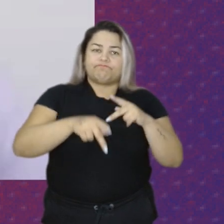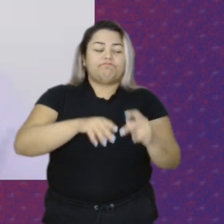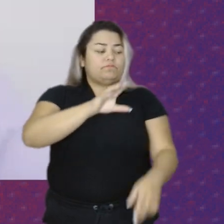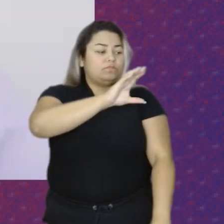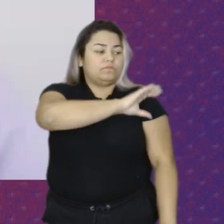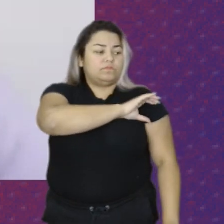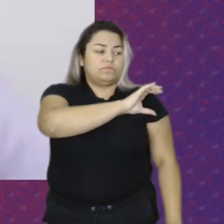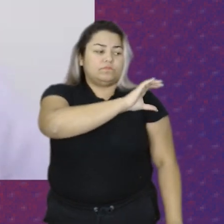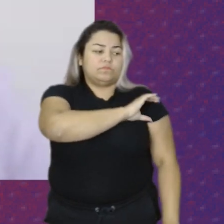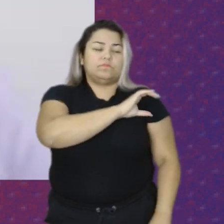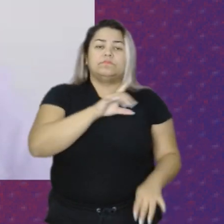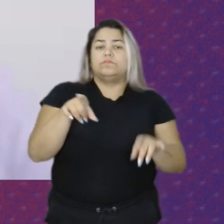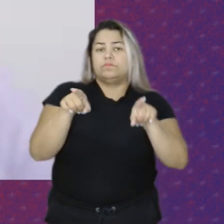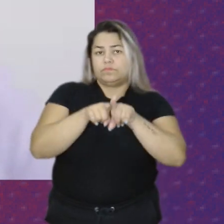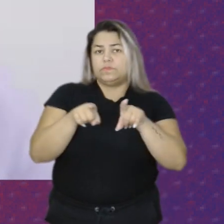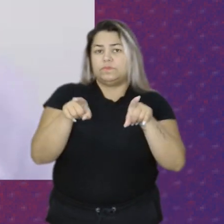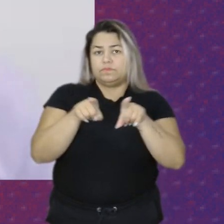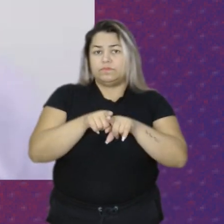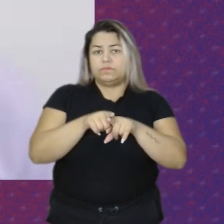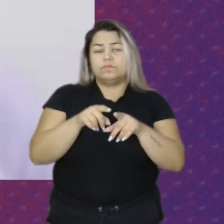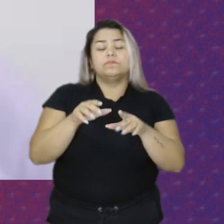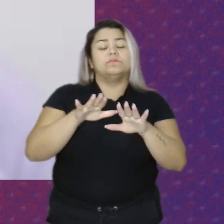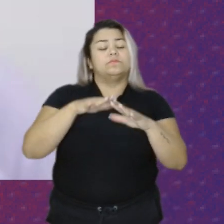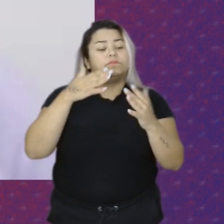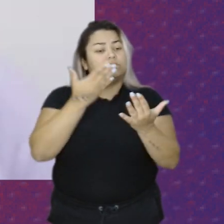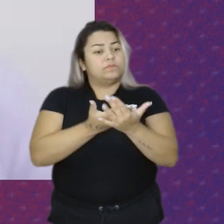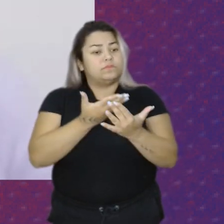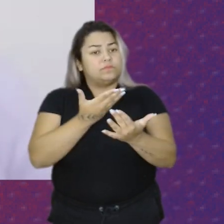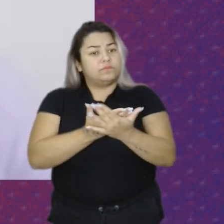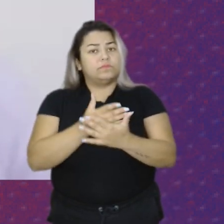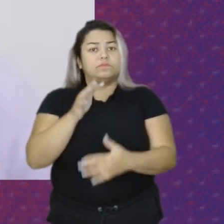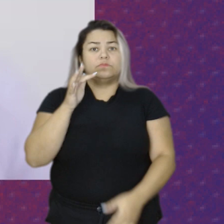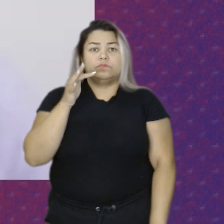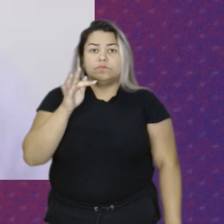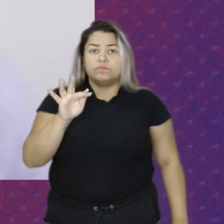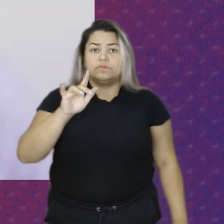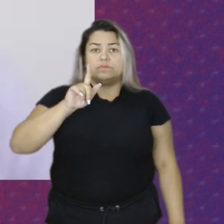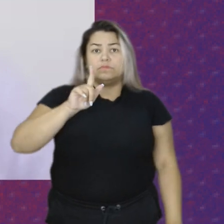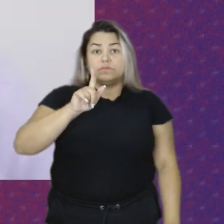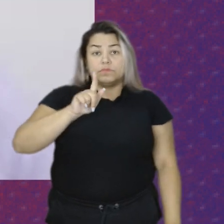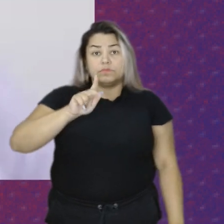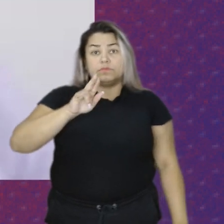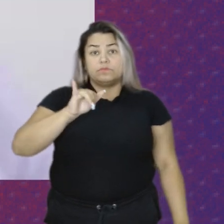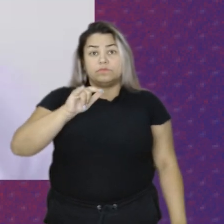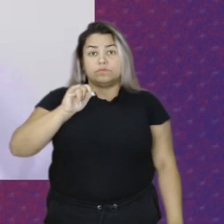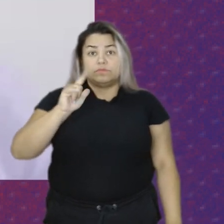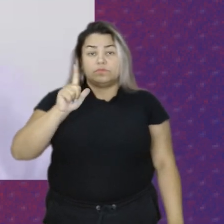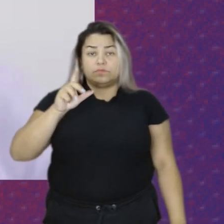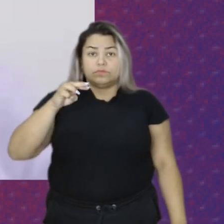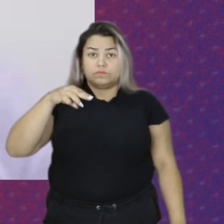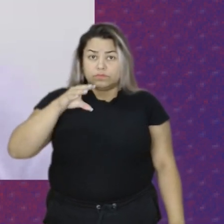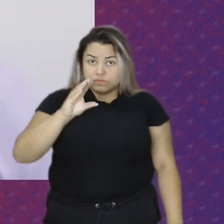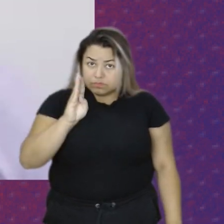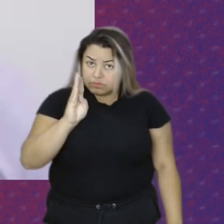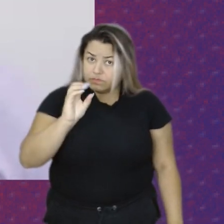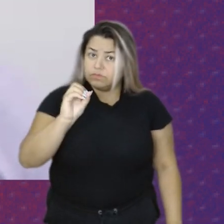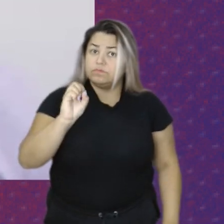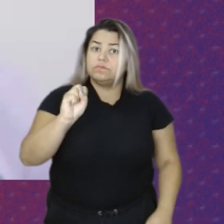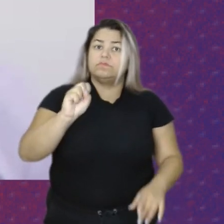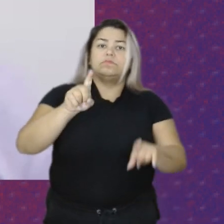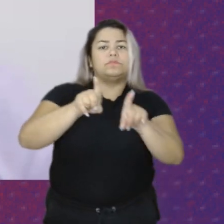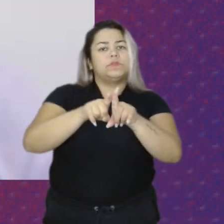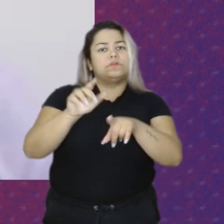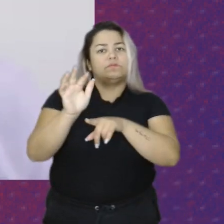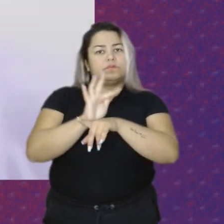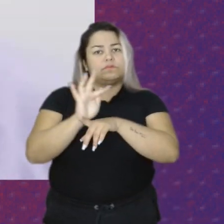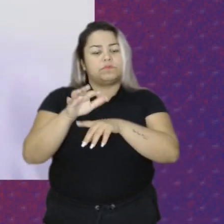coordenadora executiva da Escola de Formação Quilombo dos Palmares. É uma escola de formação